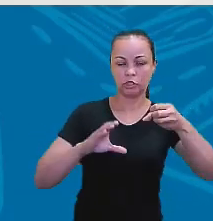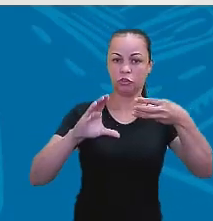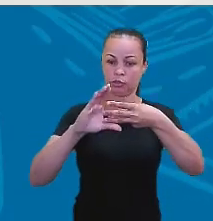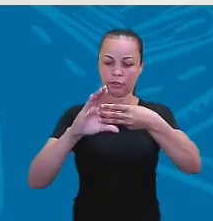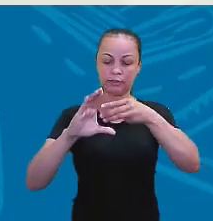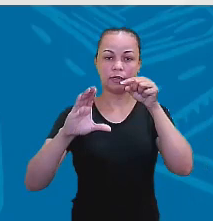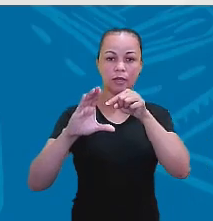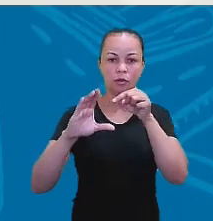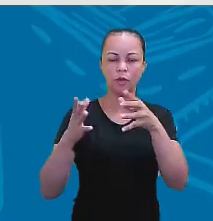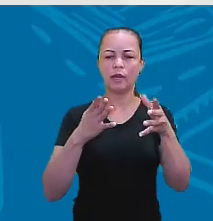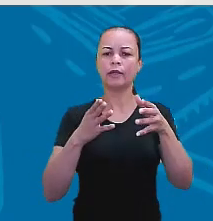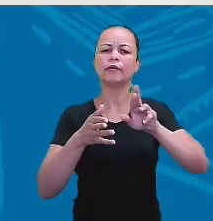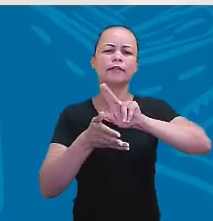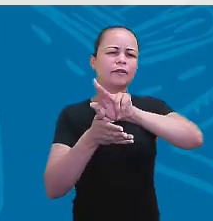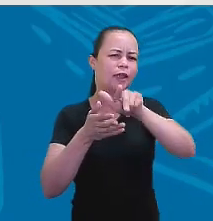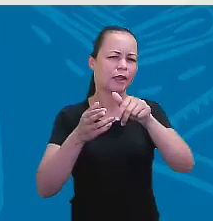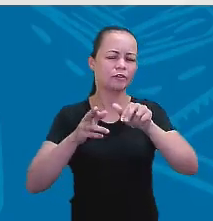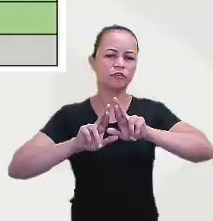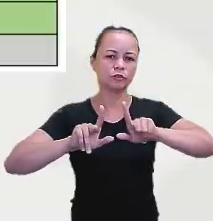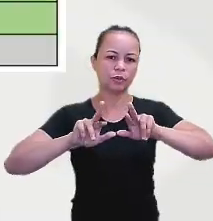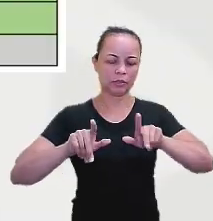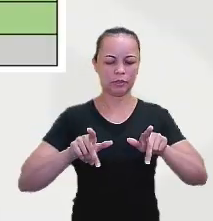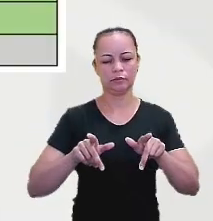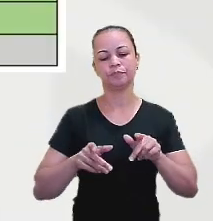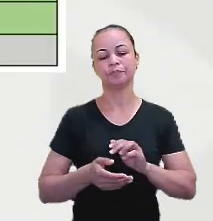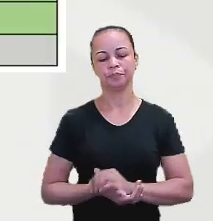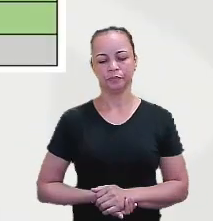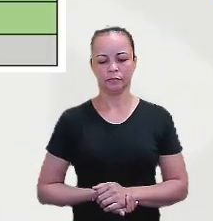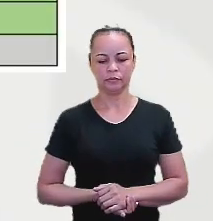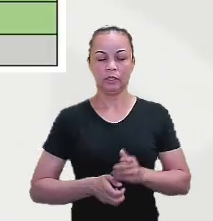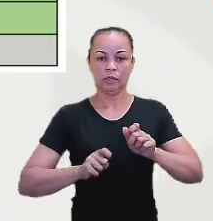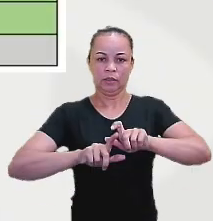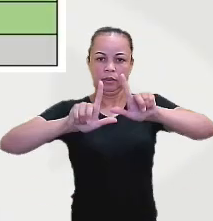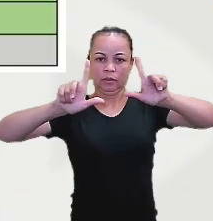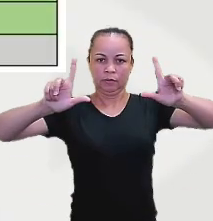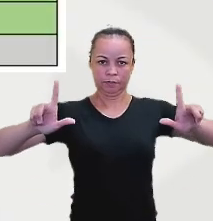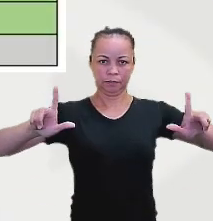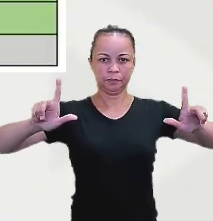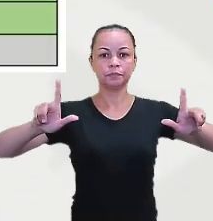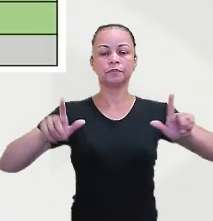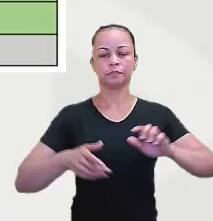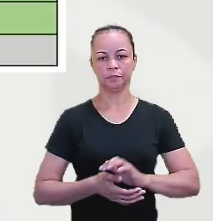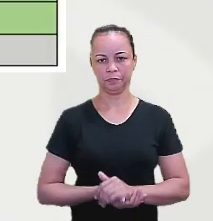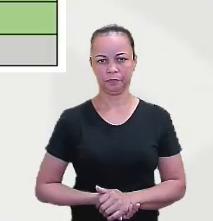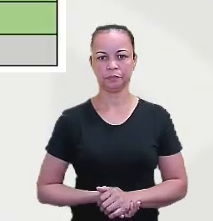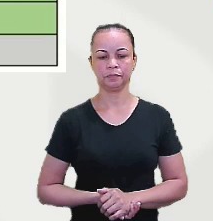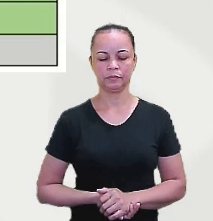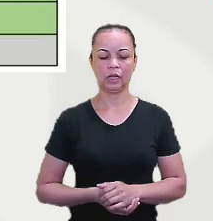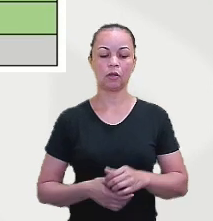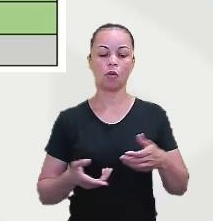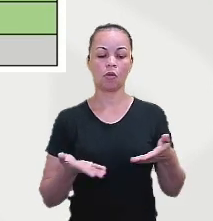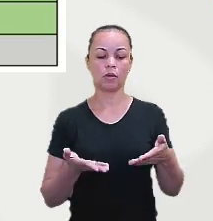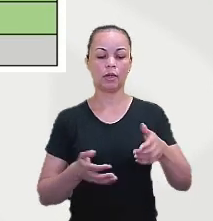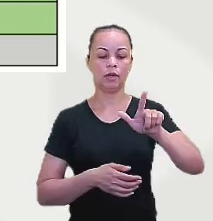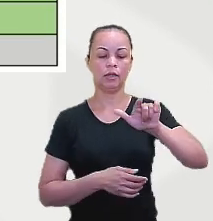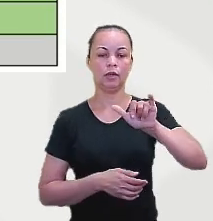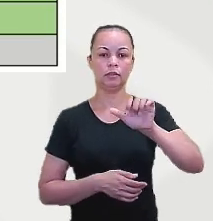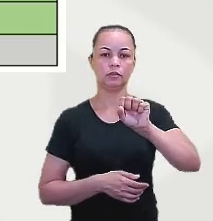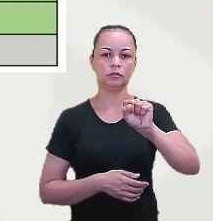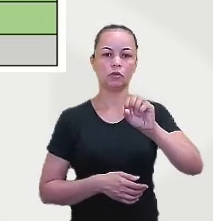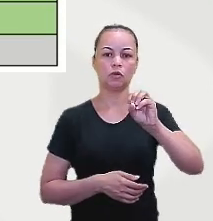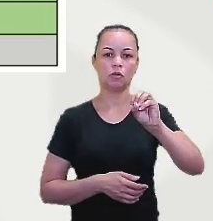com a carioteca, com a cariomembrana, tá? Abre essa imagem novamente aí, por favor, produção. Vamos lá para os lisossomos. Já os lisossomos têm a ver com